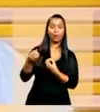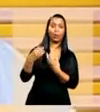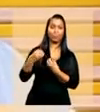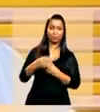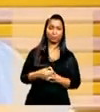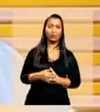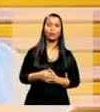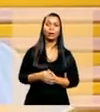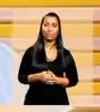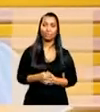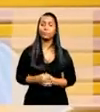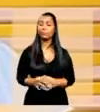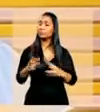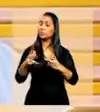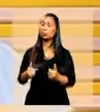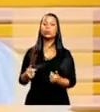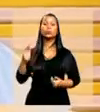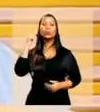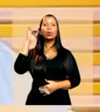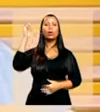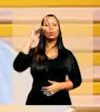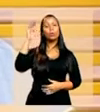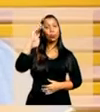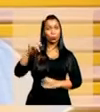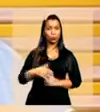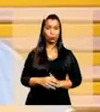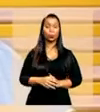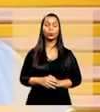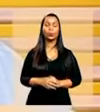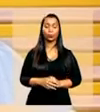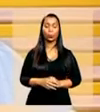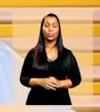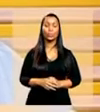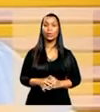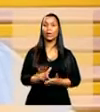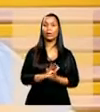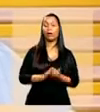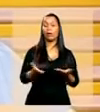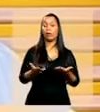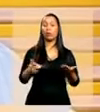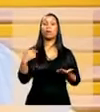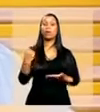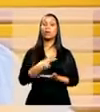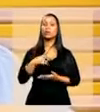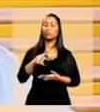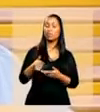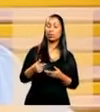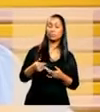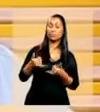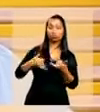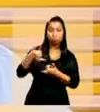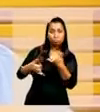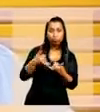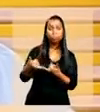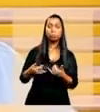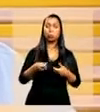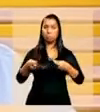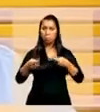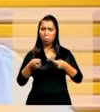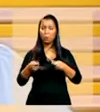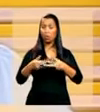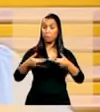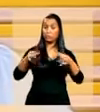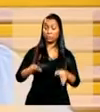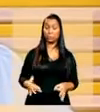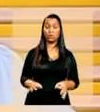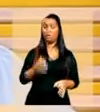ensinar. Aproveite, tudo é o lúdico. Tudo através do lúdico. Nada, agora nós vamos jogar e a coisa tem que ser